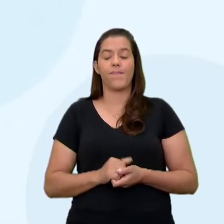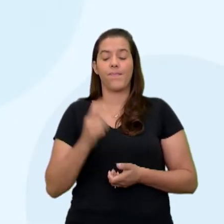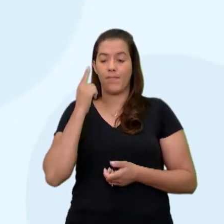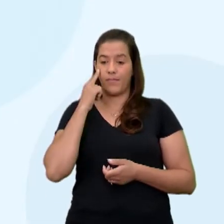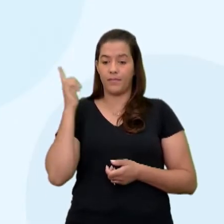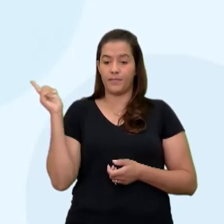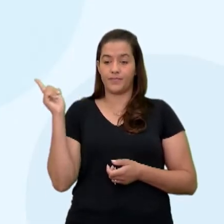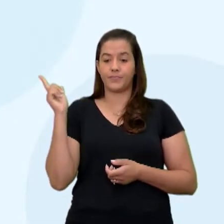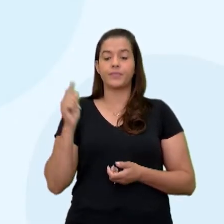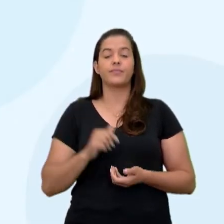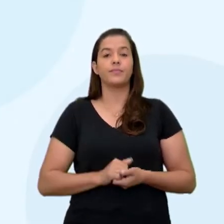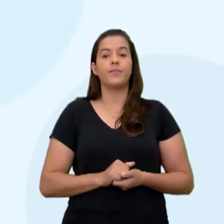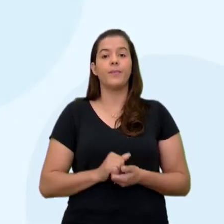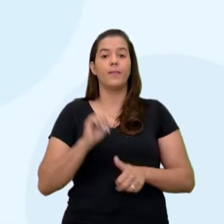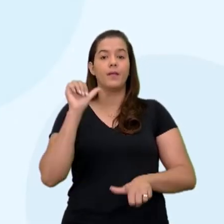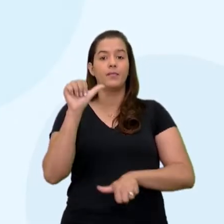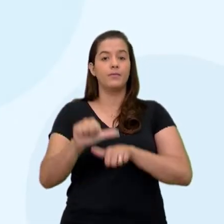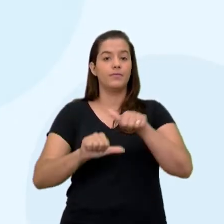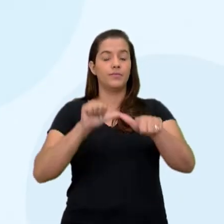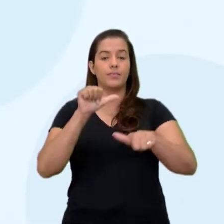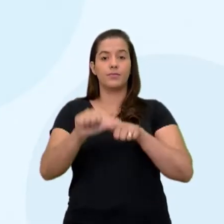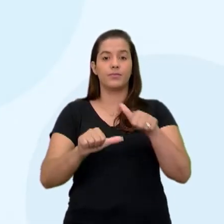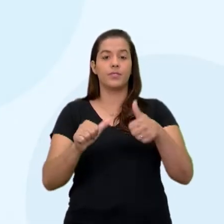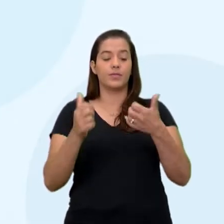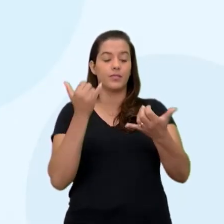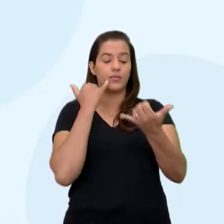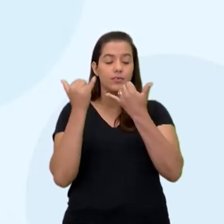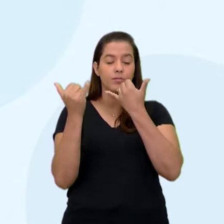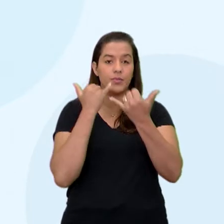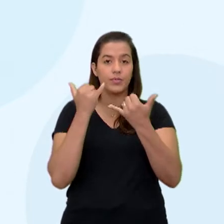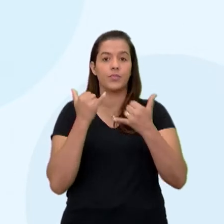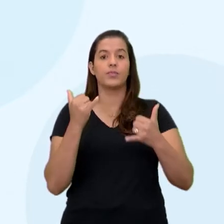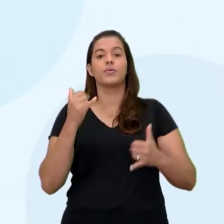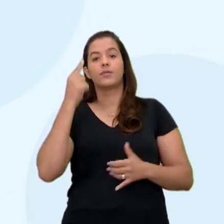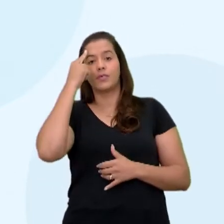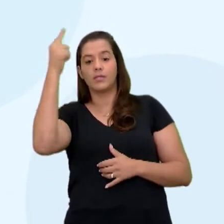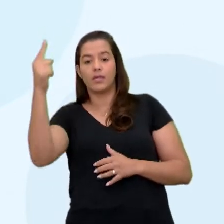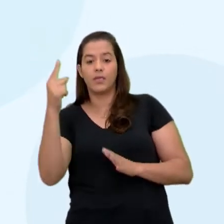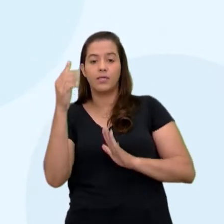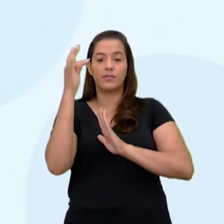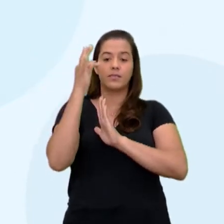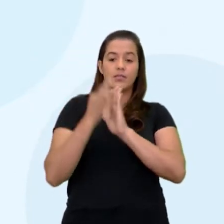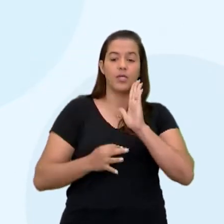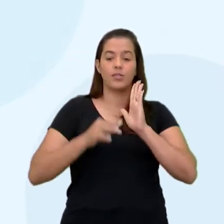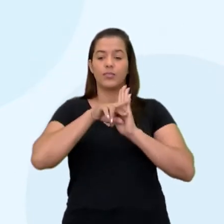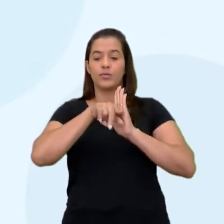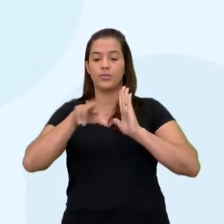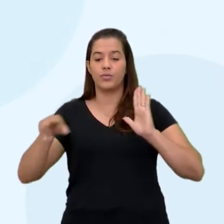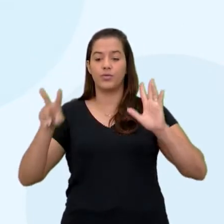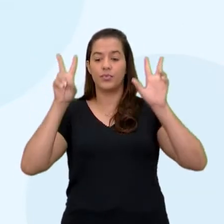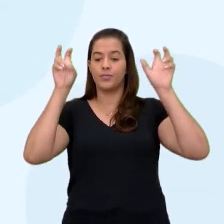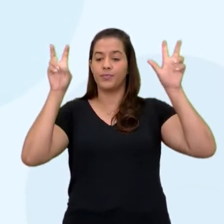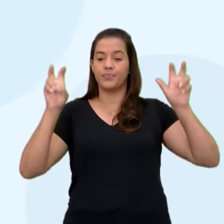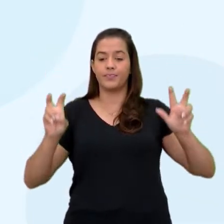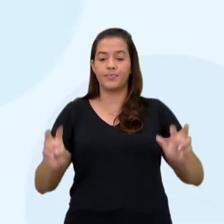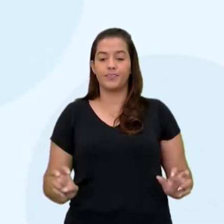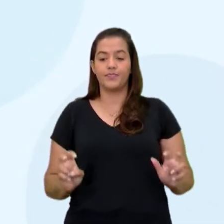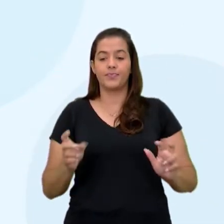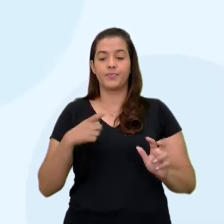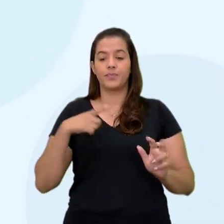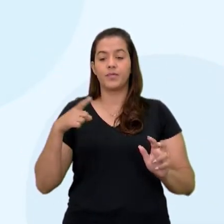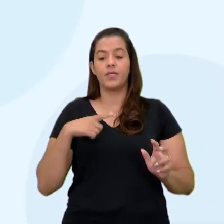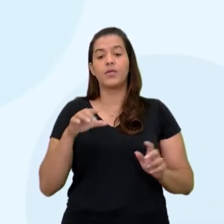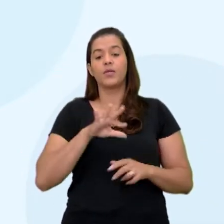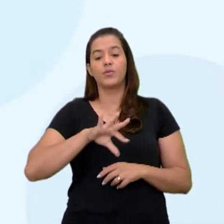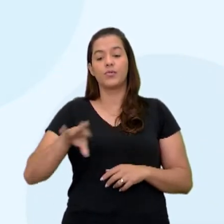lá, transformar informações, ideias, textos em tópicos, estabelecendo, os